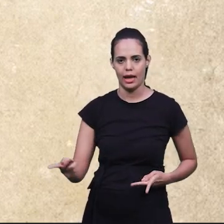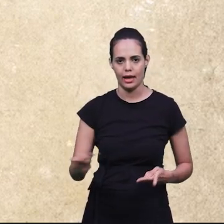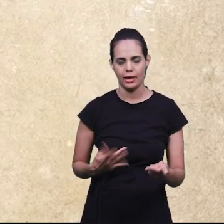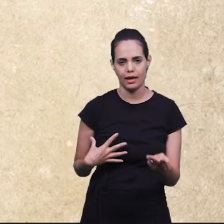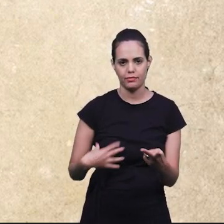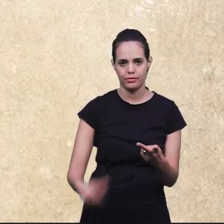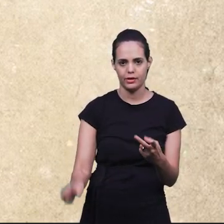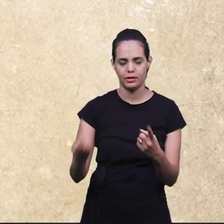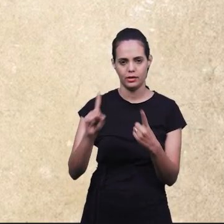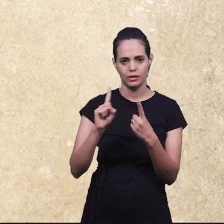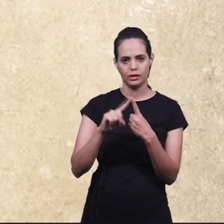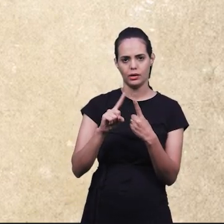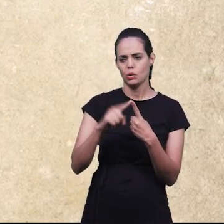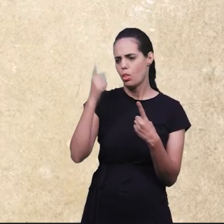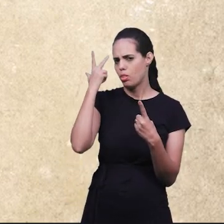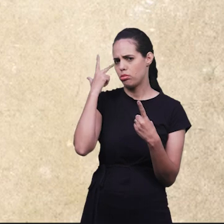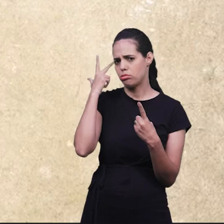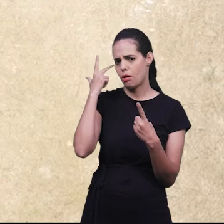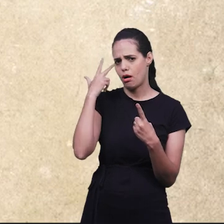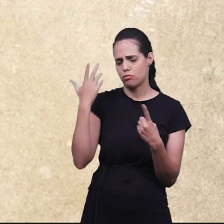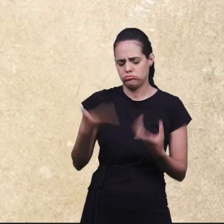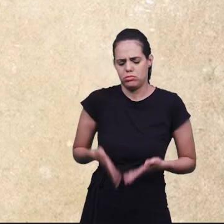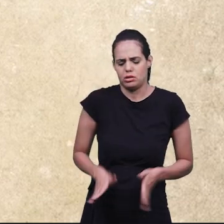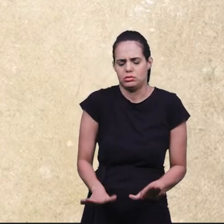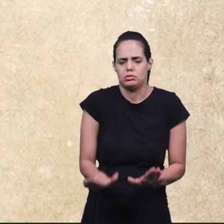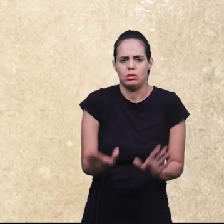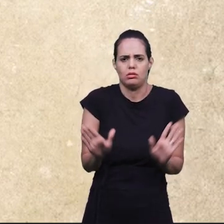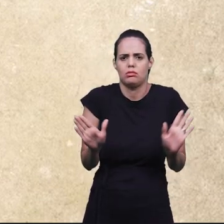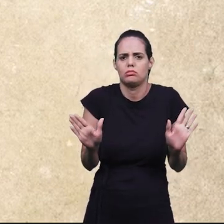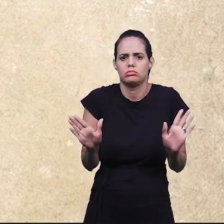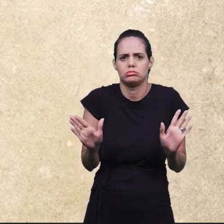chamado Ismael, que nasceu naturalmente.